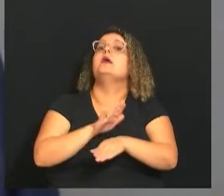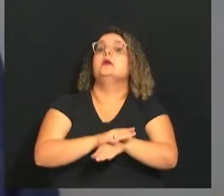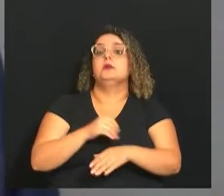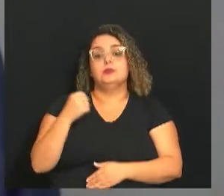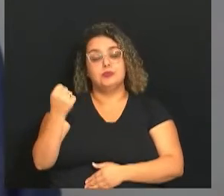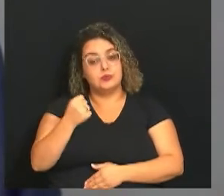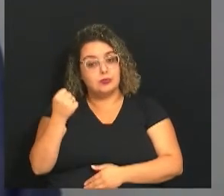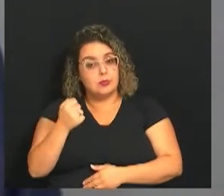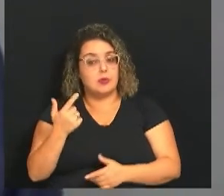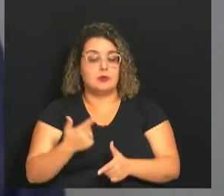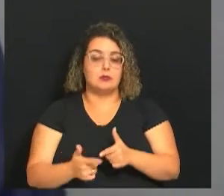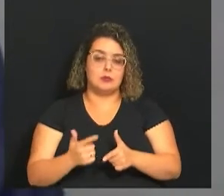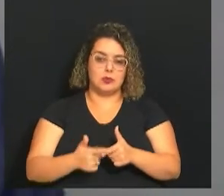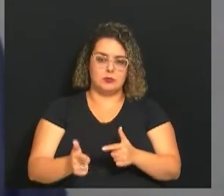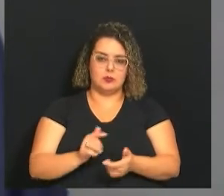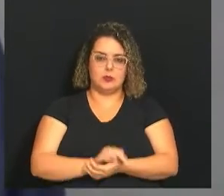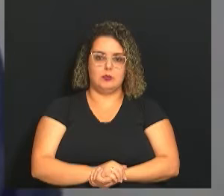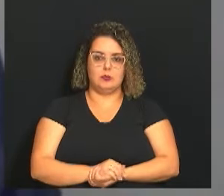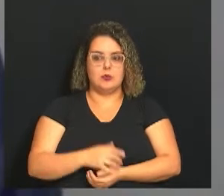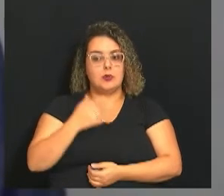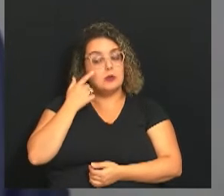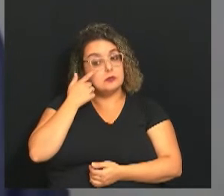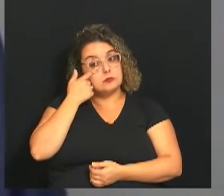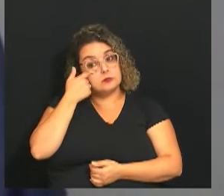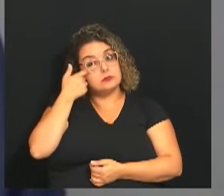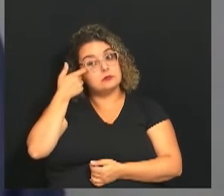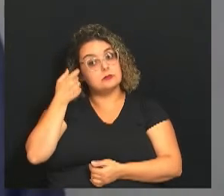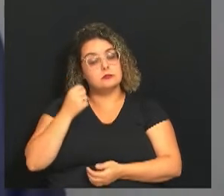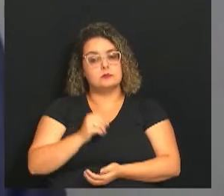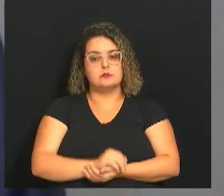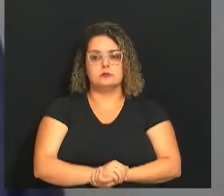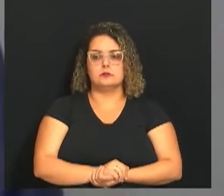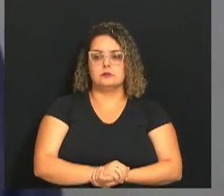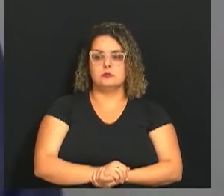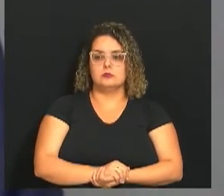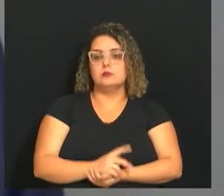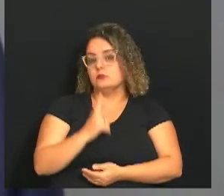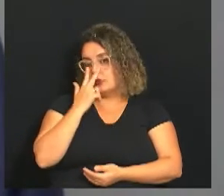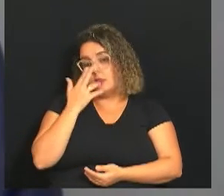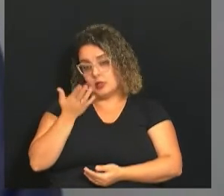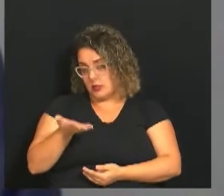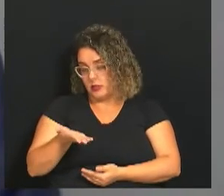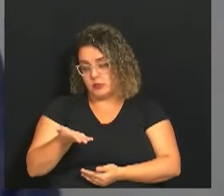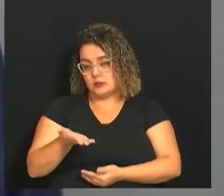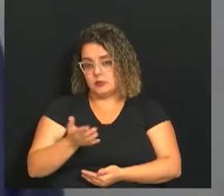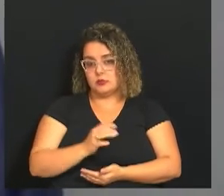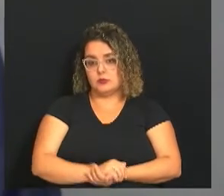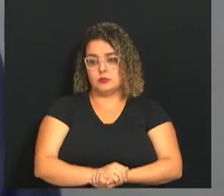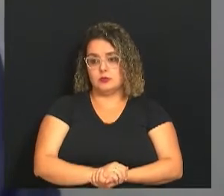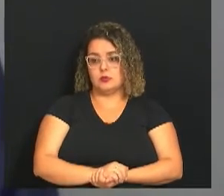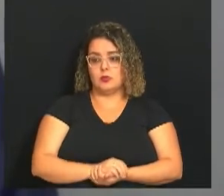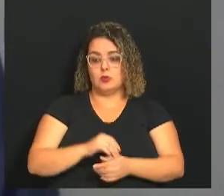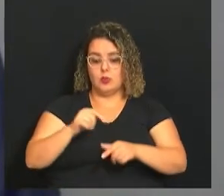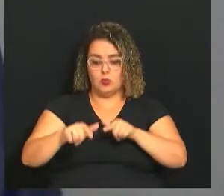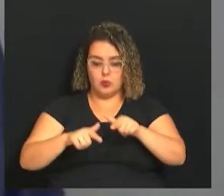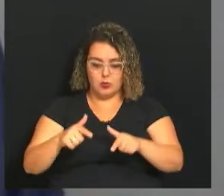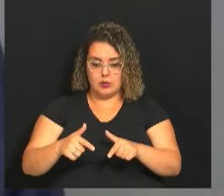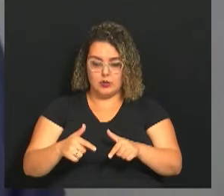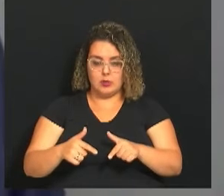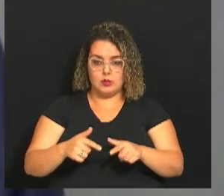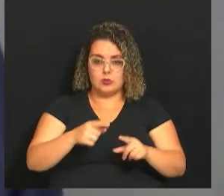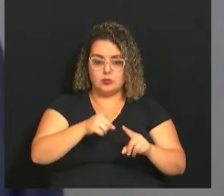problema. Então, do que você me relatou, parece exatamente esse ponto. O trabalho e as condições de